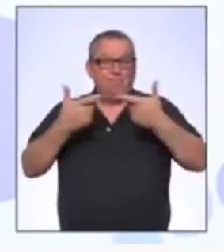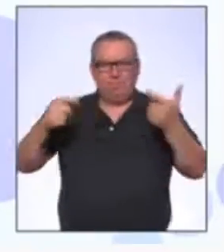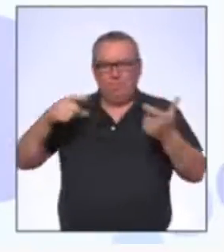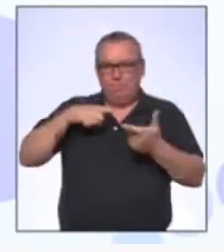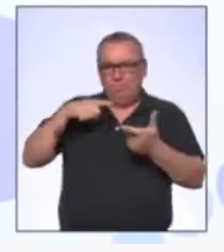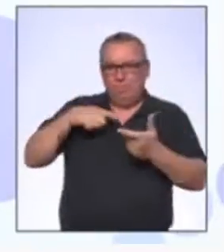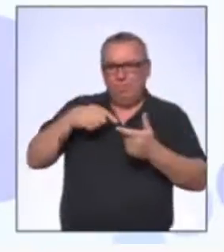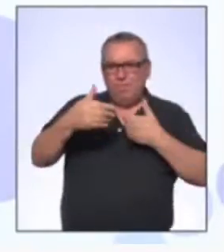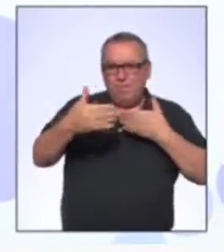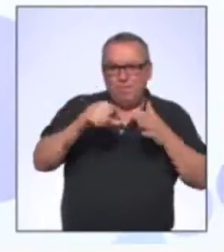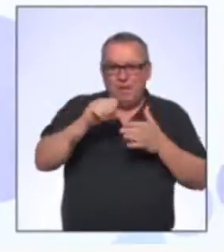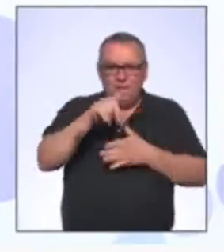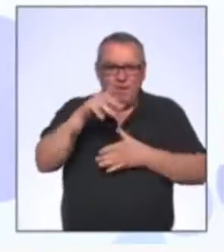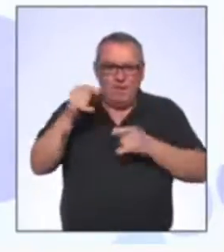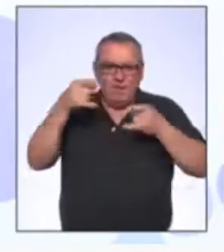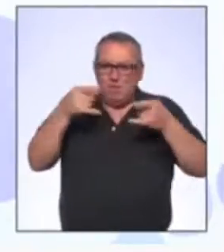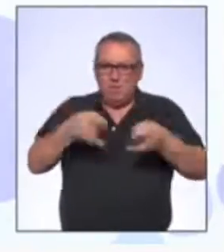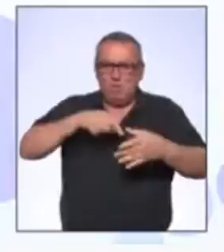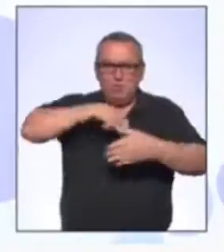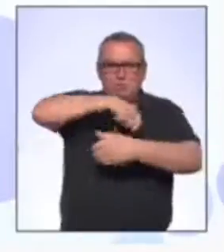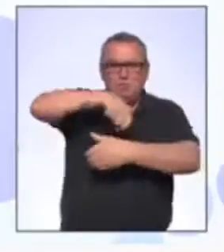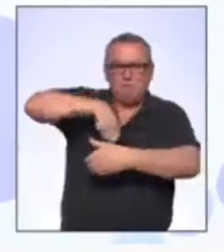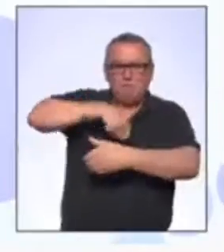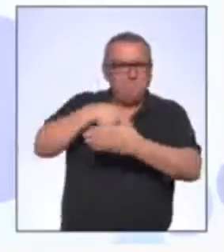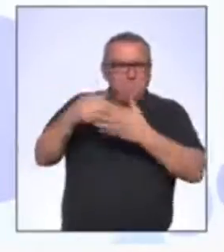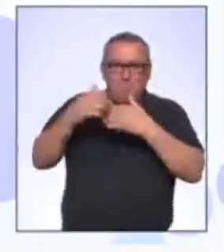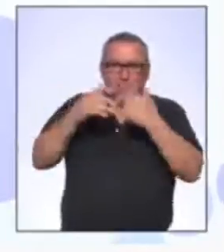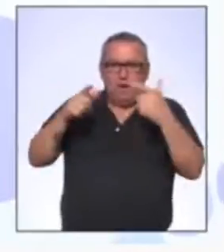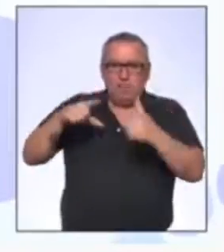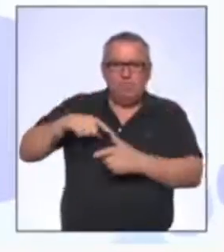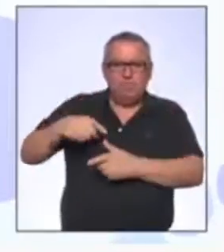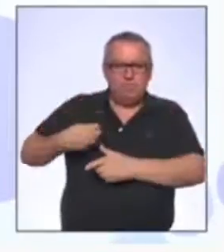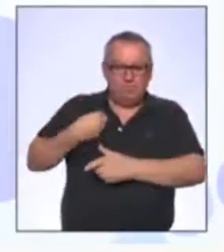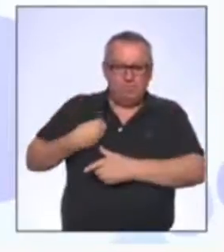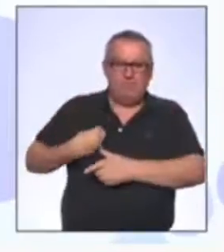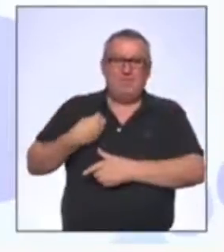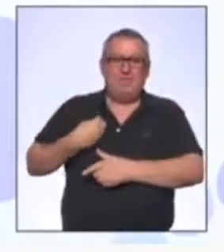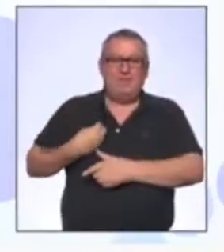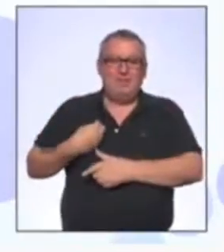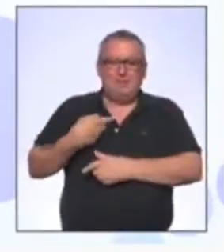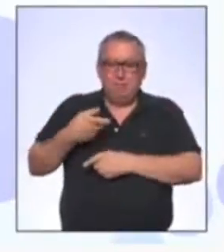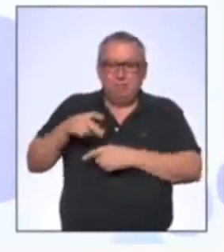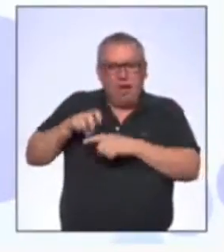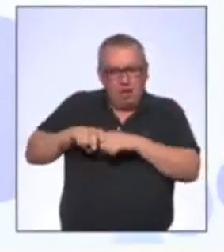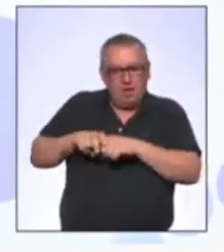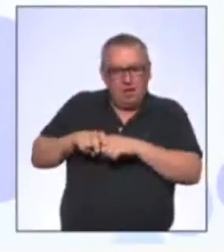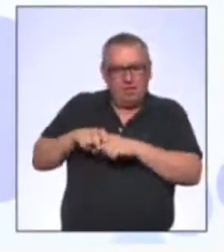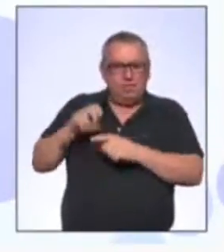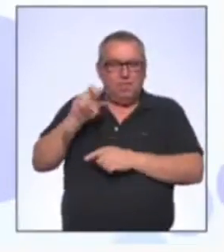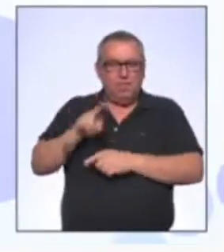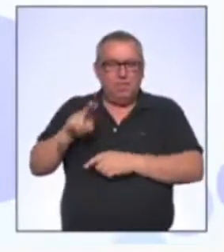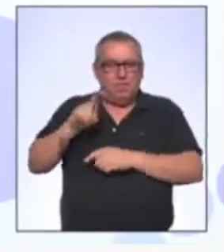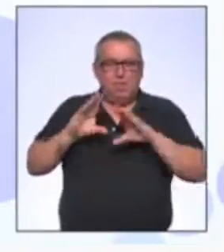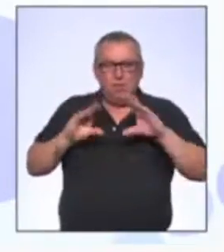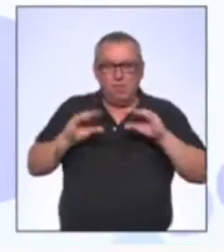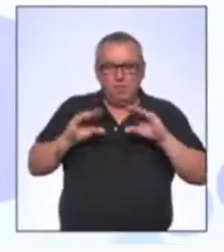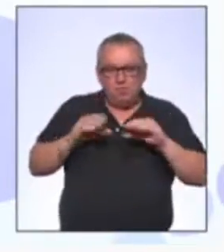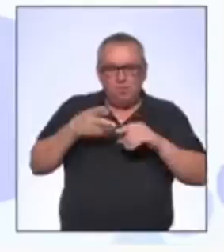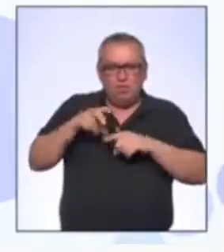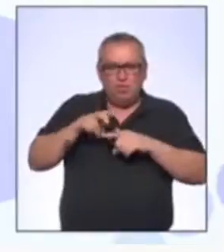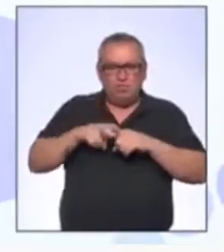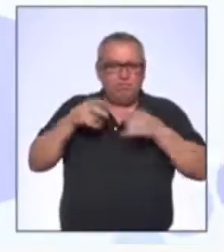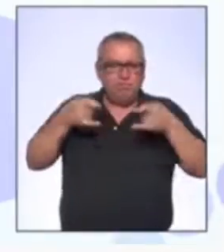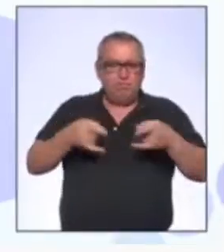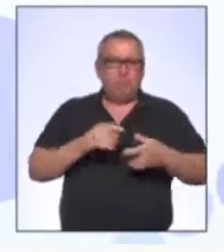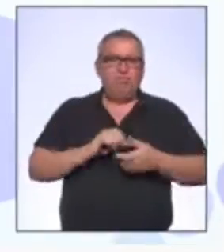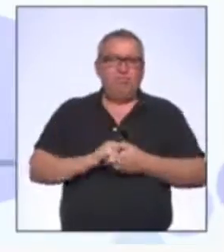nós temos aí na sala no quarto na cozinha onde você exista tá uma cadeira você pode usar o seu sofá mesmo na sua